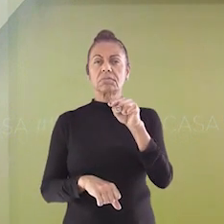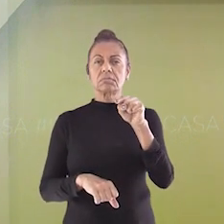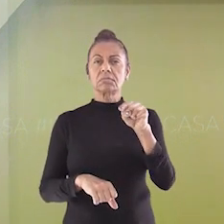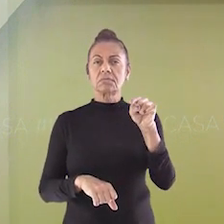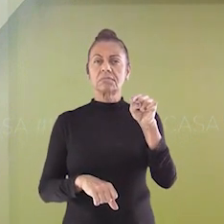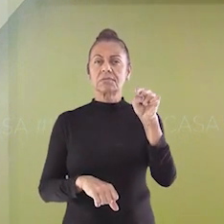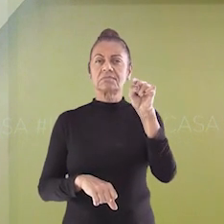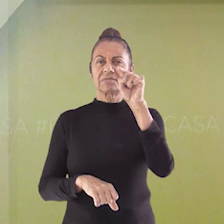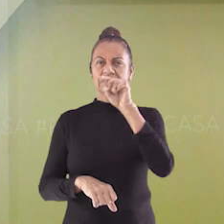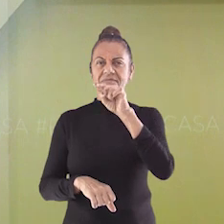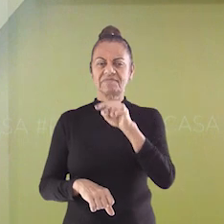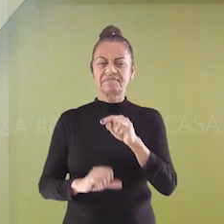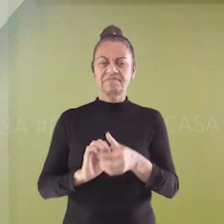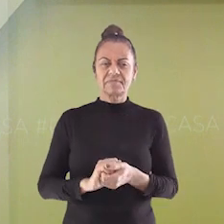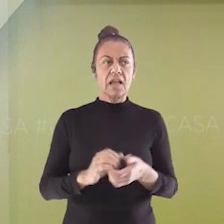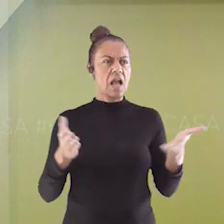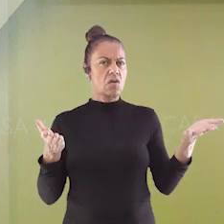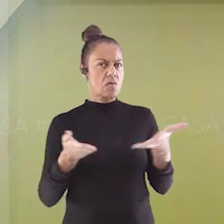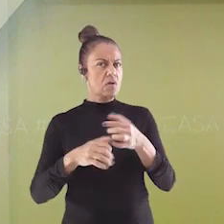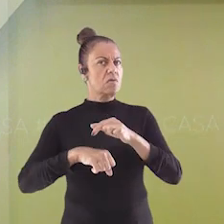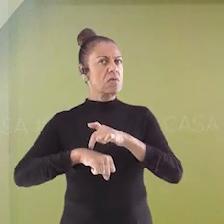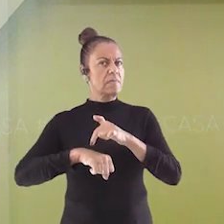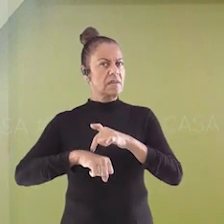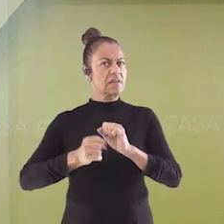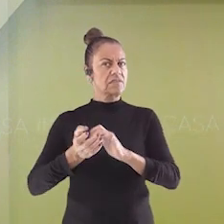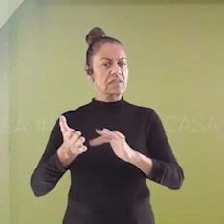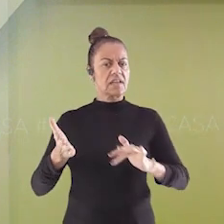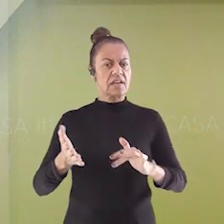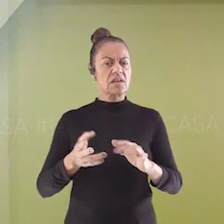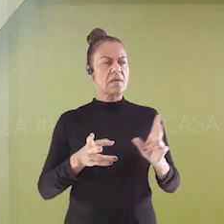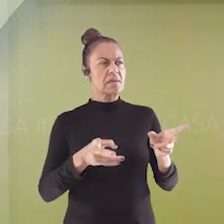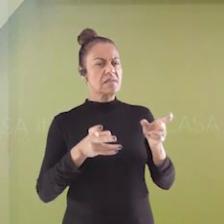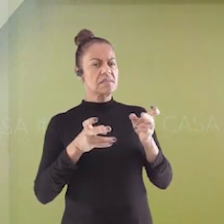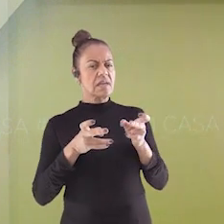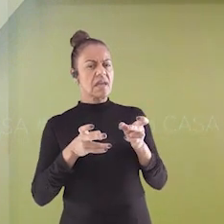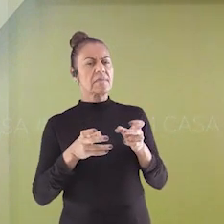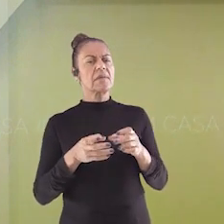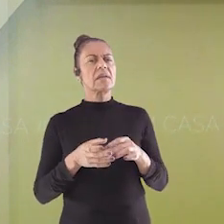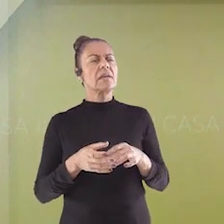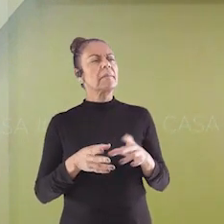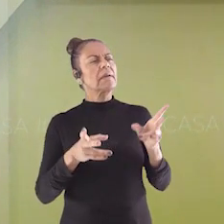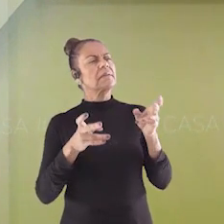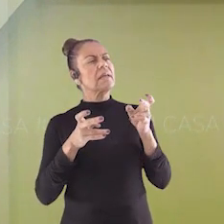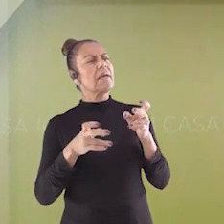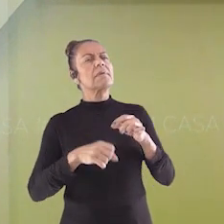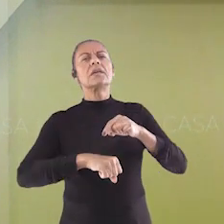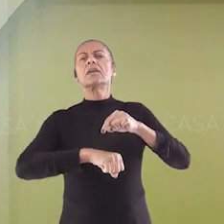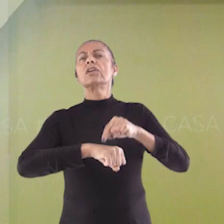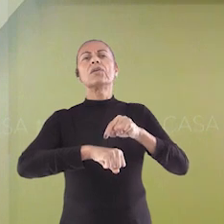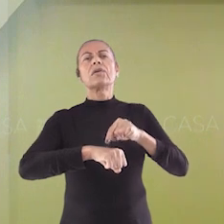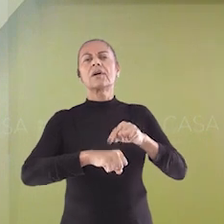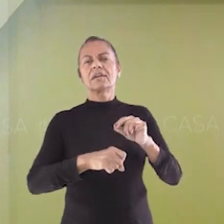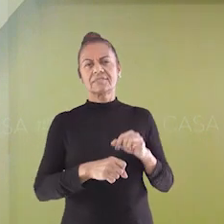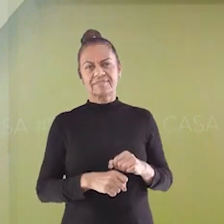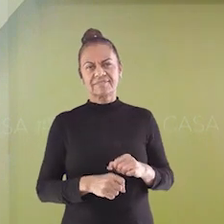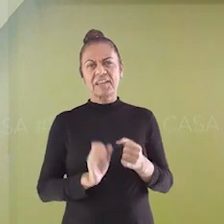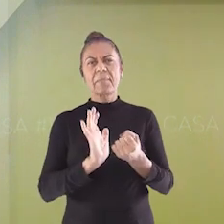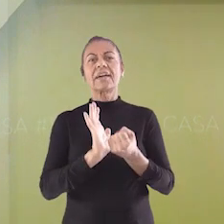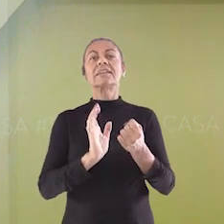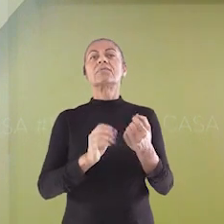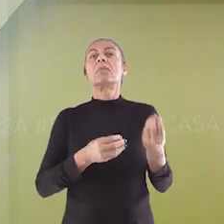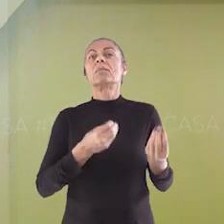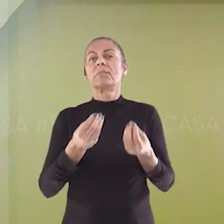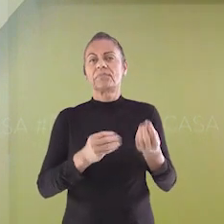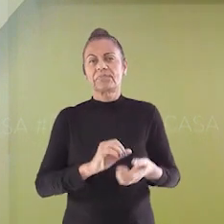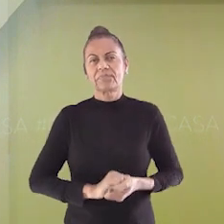Agora é a hora da atividade. Observe essa imagem. Quantas horas está marcando? Vou dar 30 segundos para